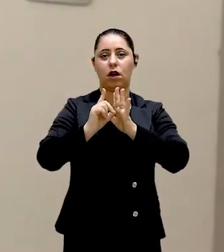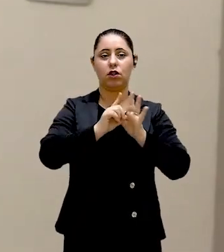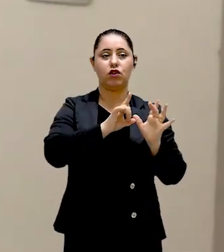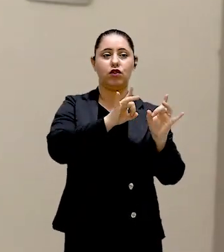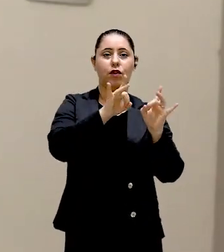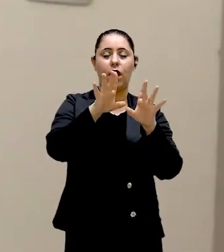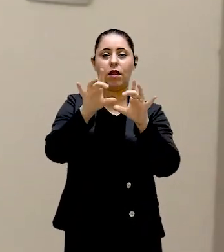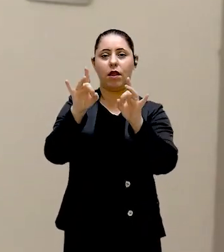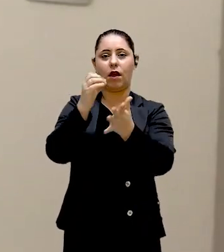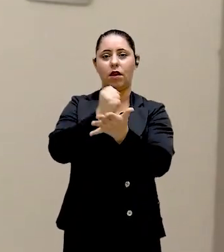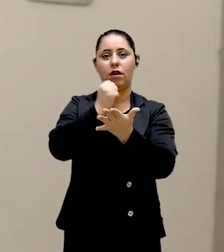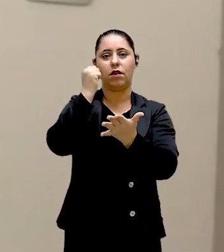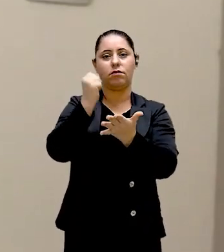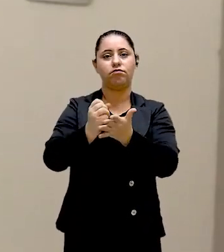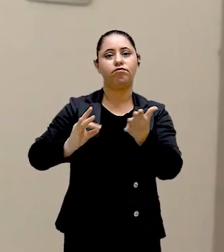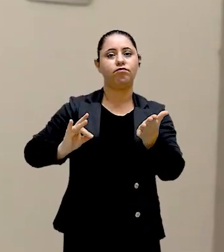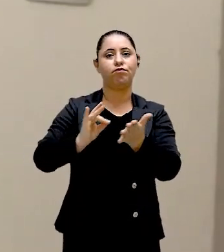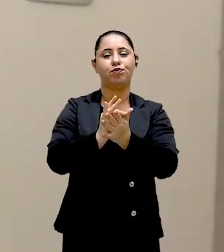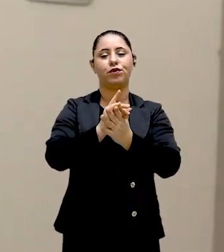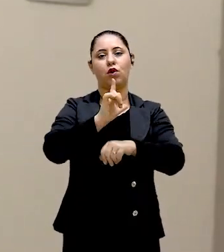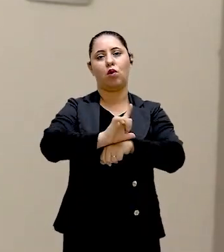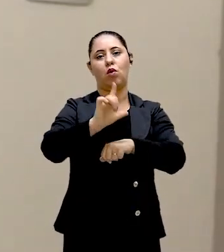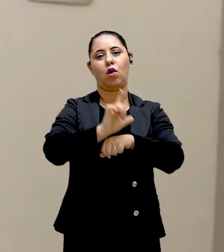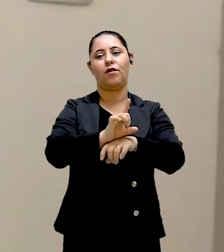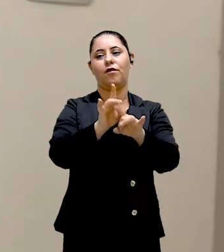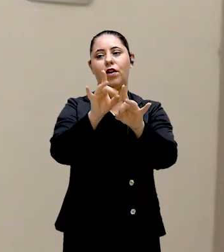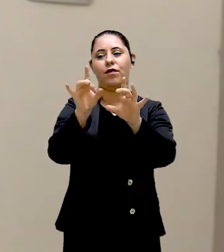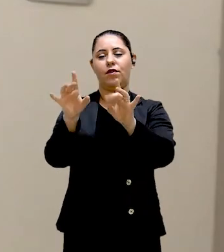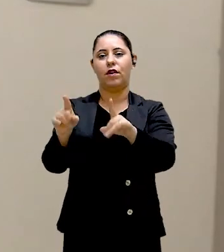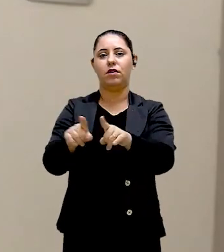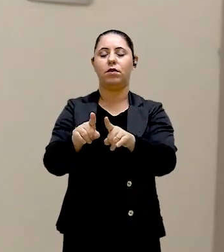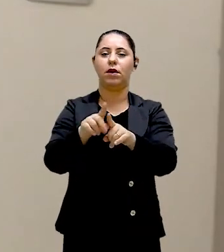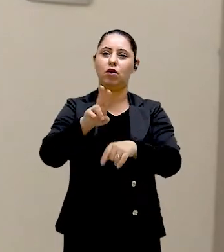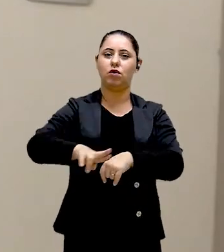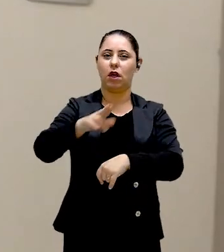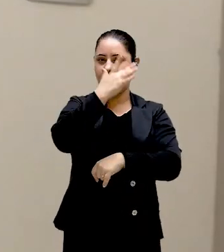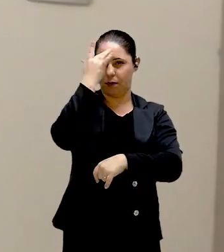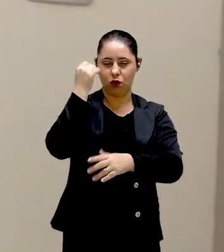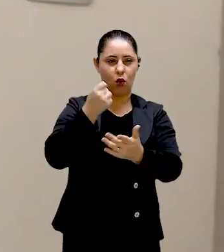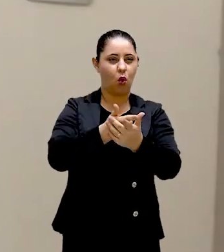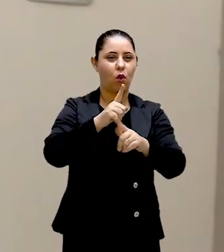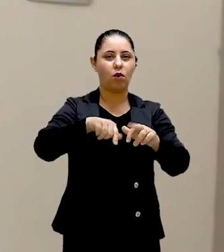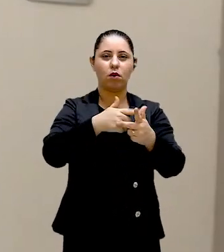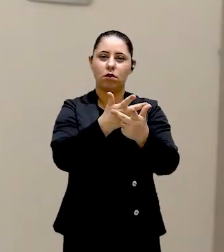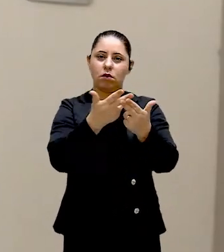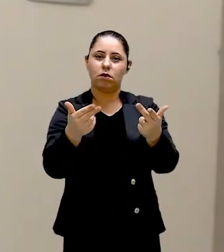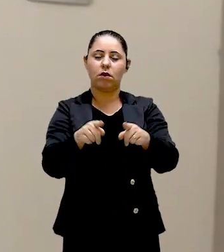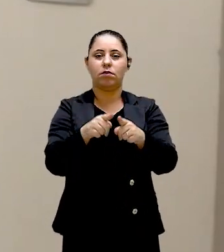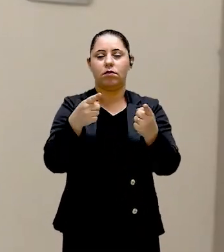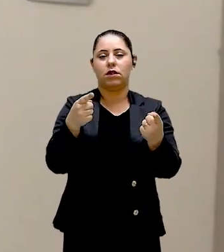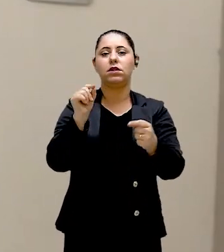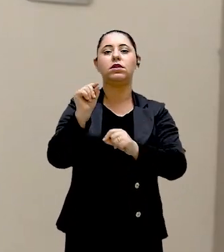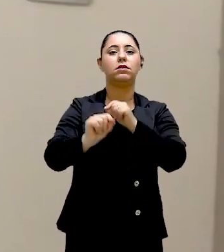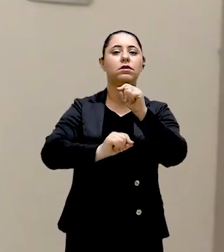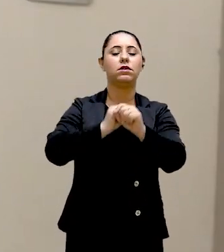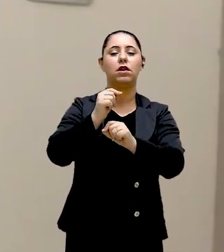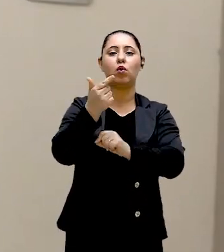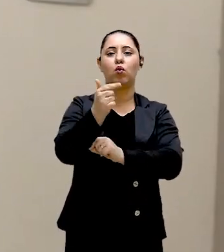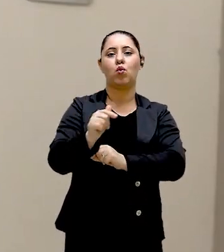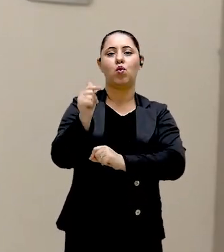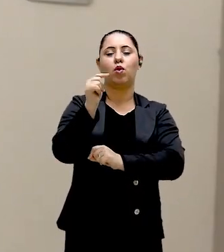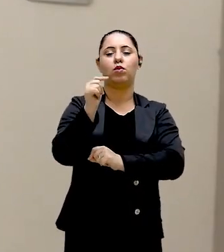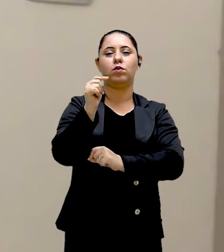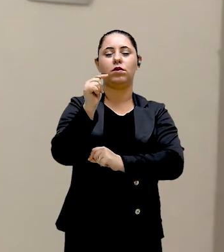registrado, né, no mercado, antes de ser usado pelo consumidor, mas que ele não tenha